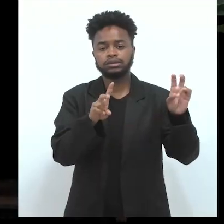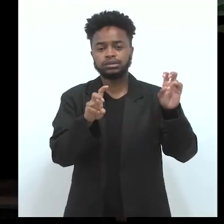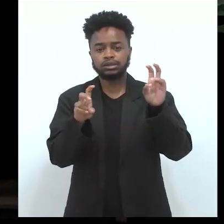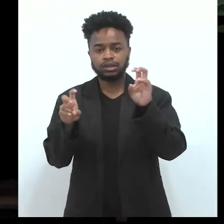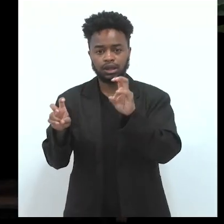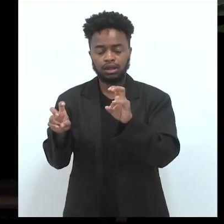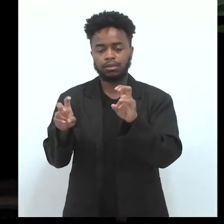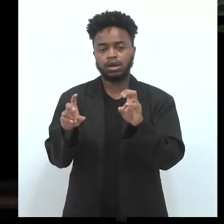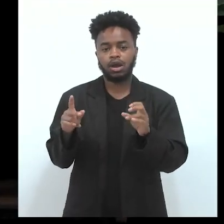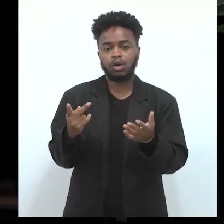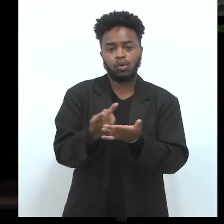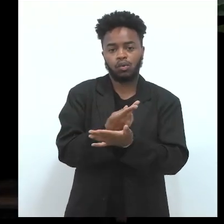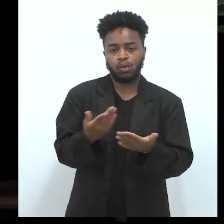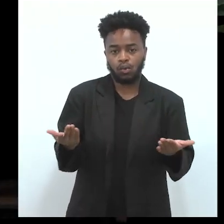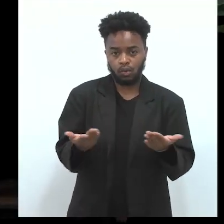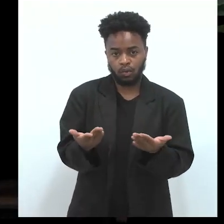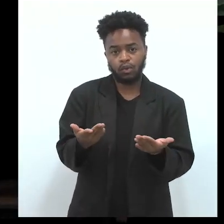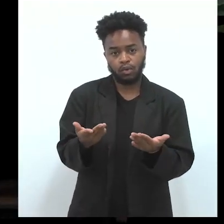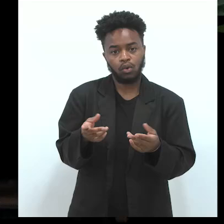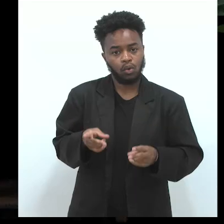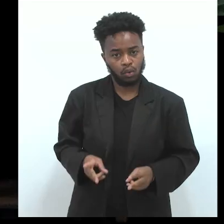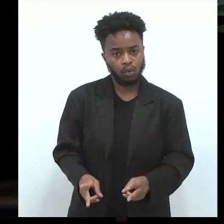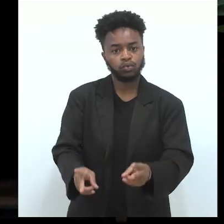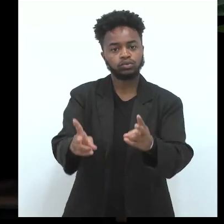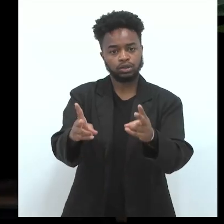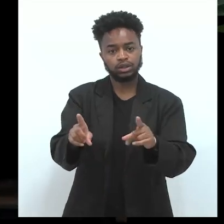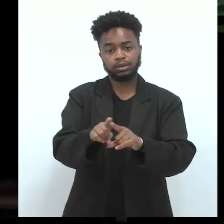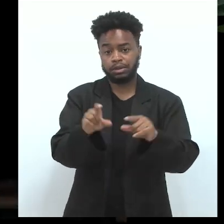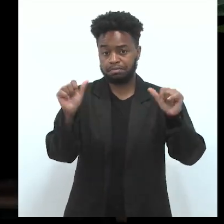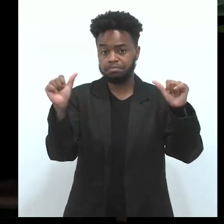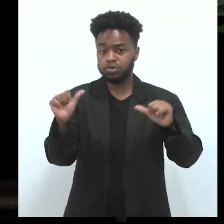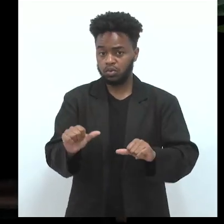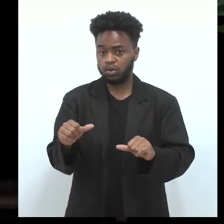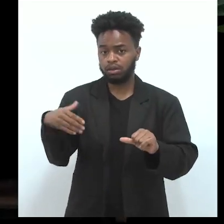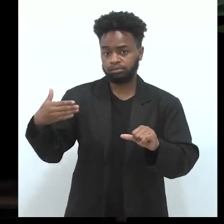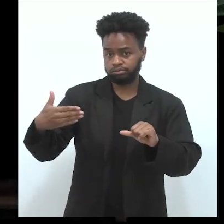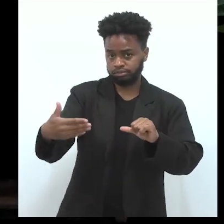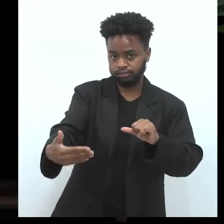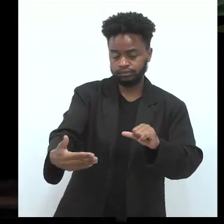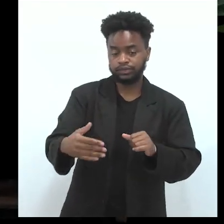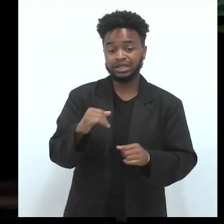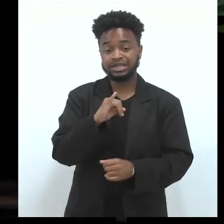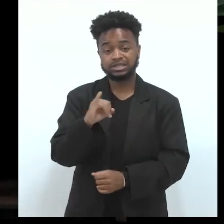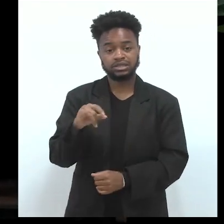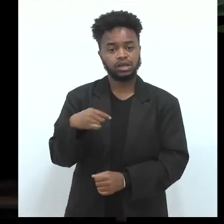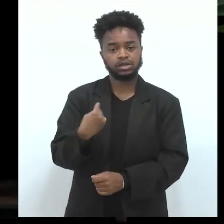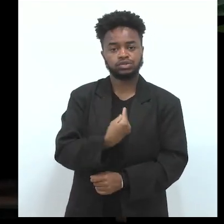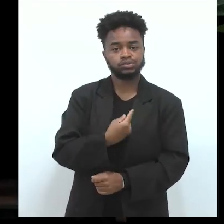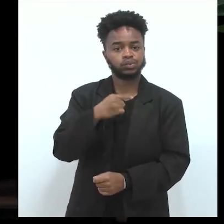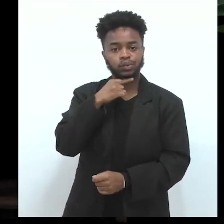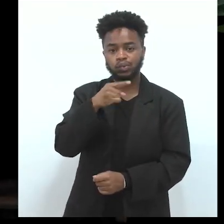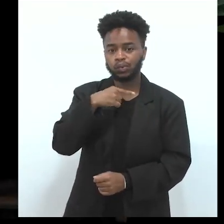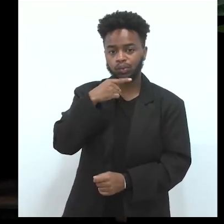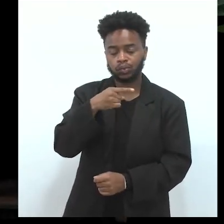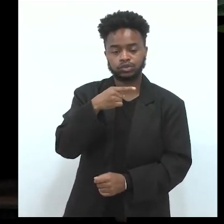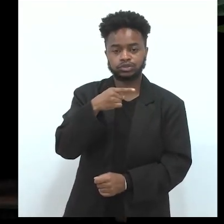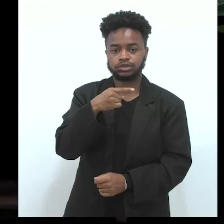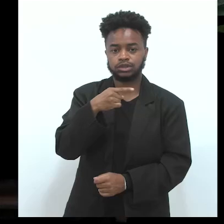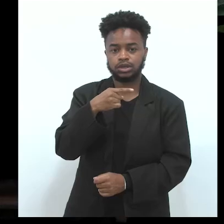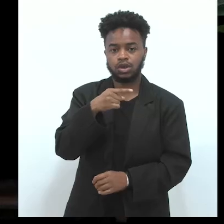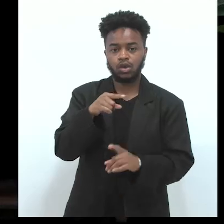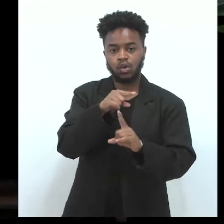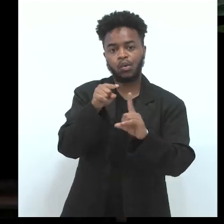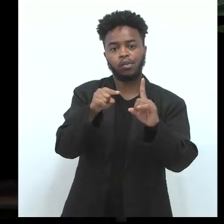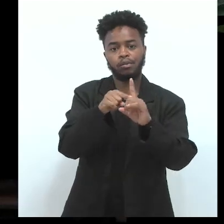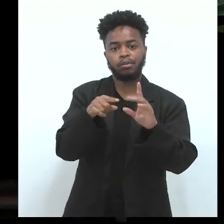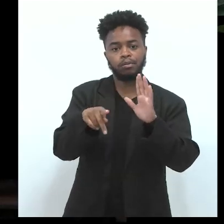de evento, esse tipo de situação que estamos vivendo hoje vai persistir e até mesmo piorar no futuro, caso a gente não